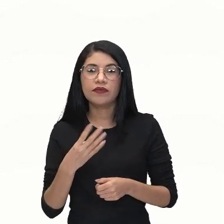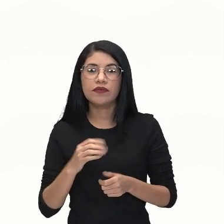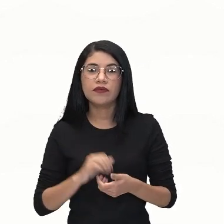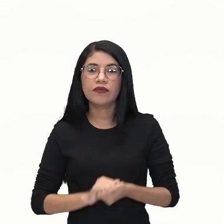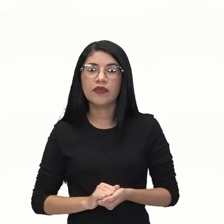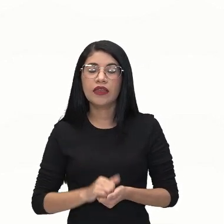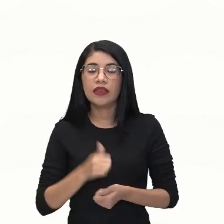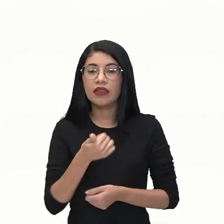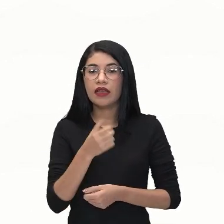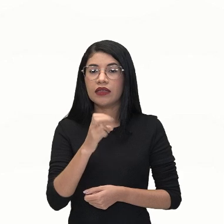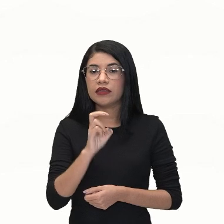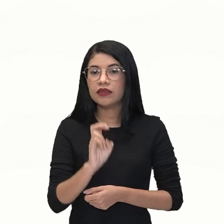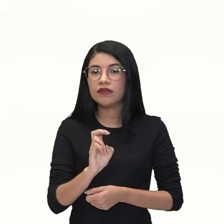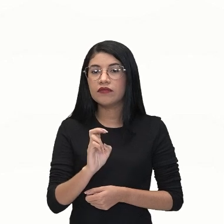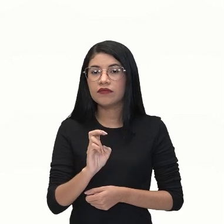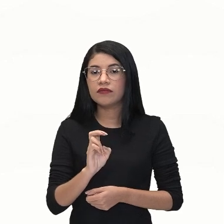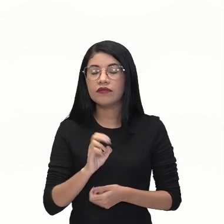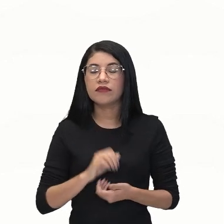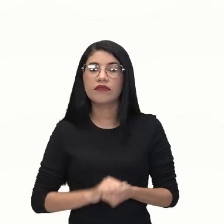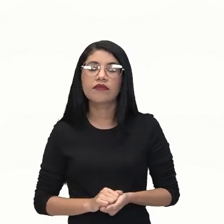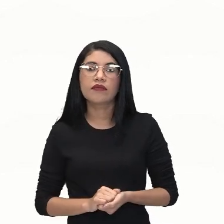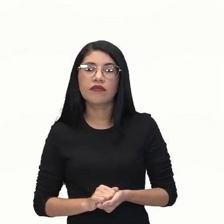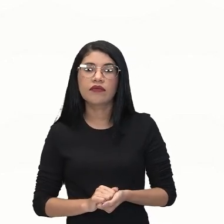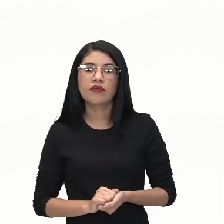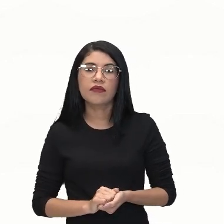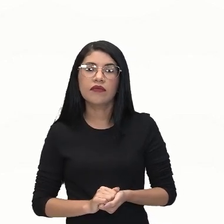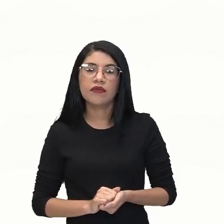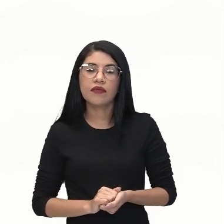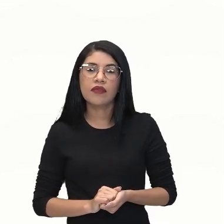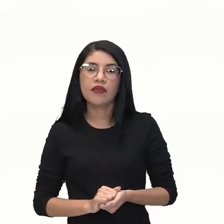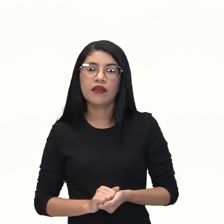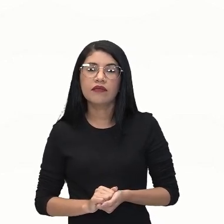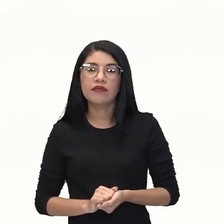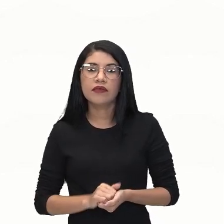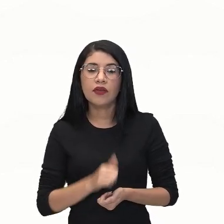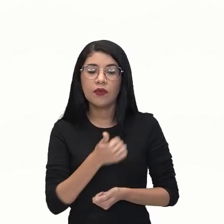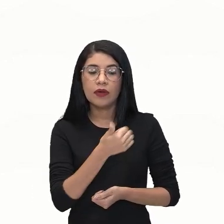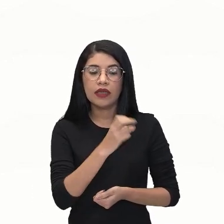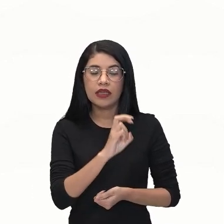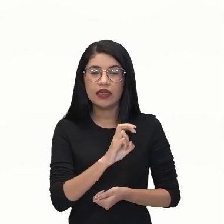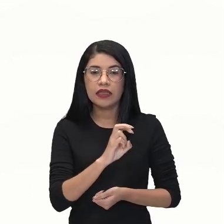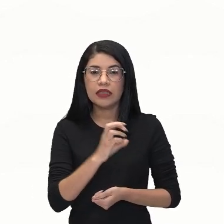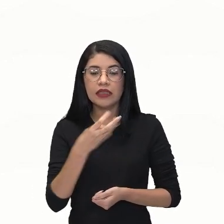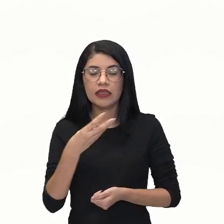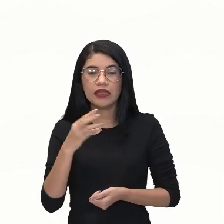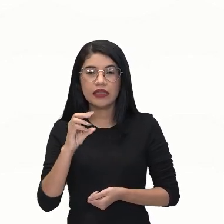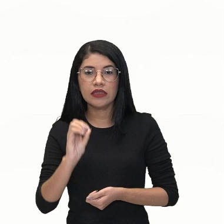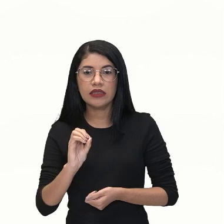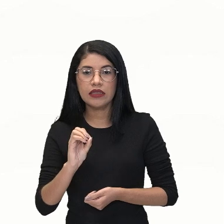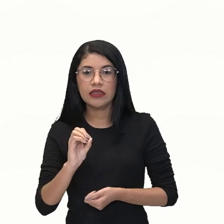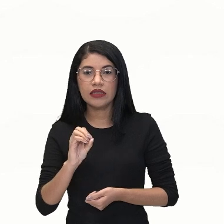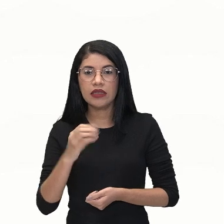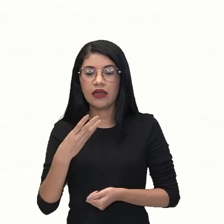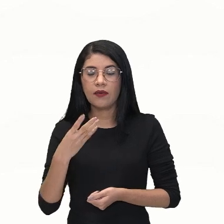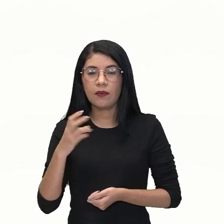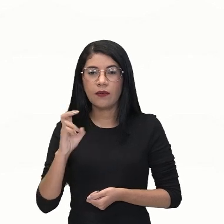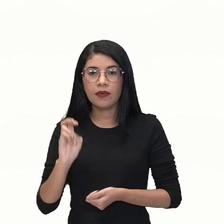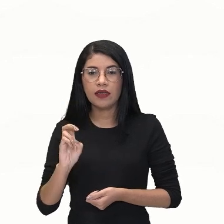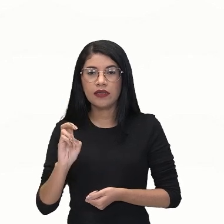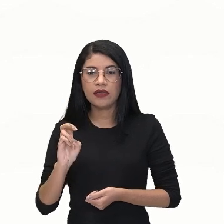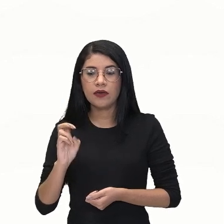4 é 15. Então aqui eu vou ter 15, mais 15 que é 30, mais 15 que